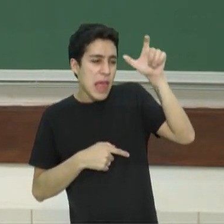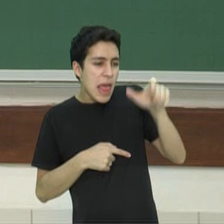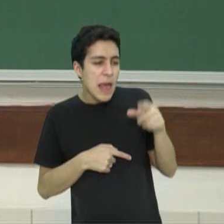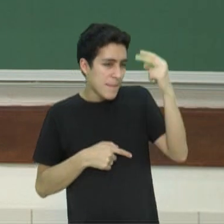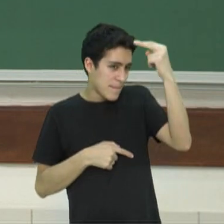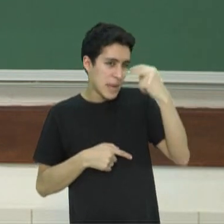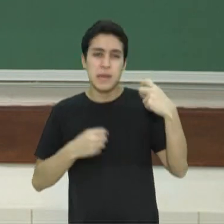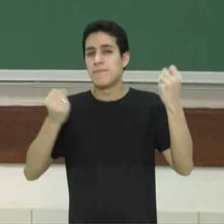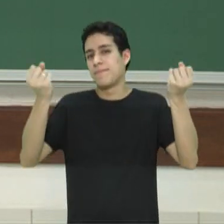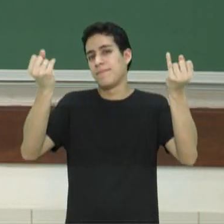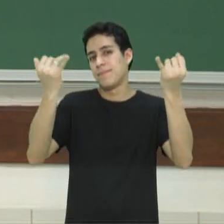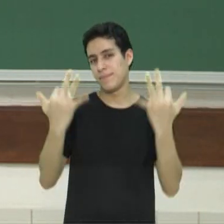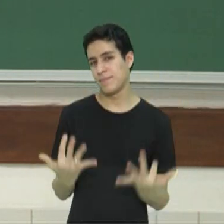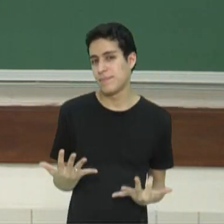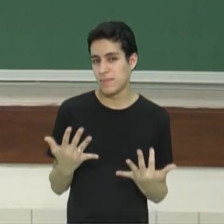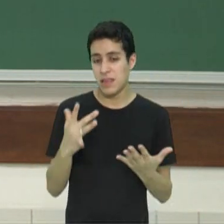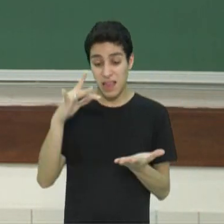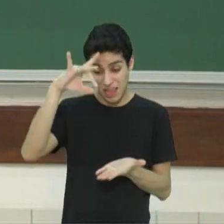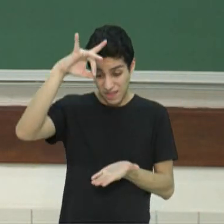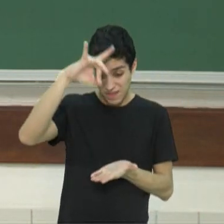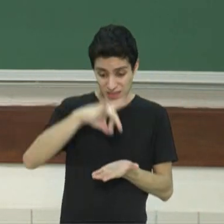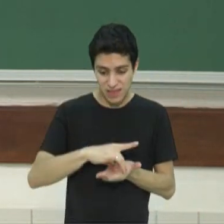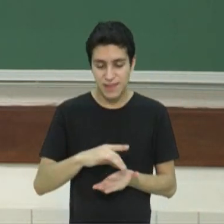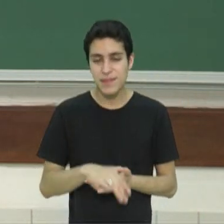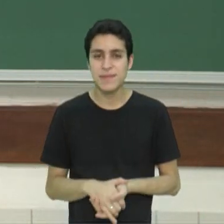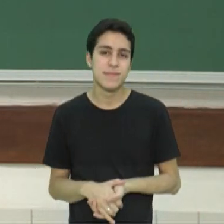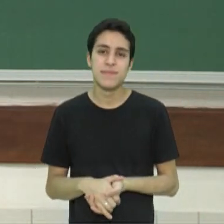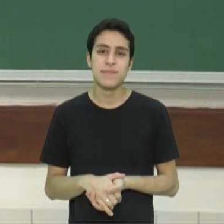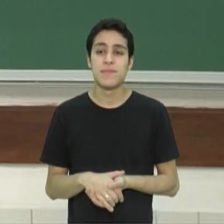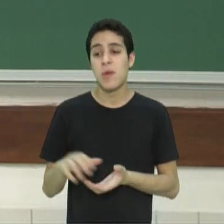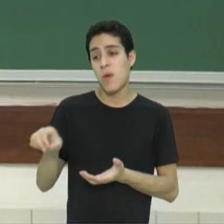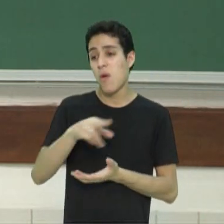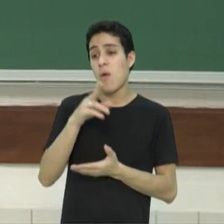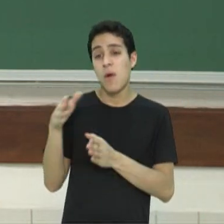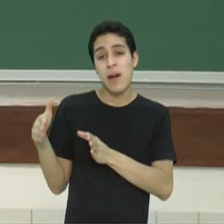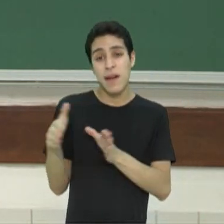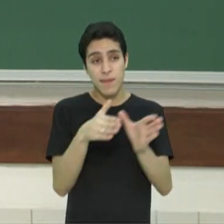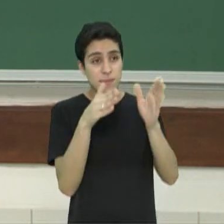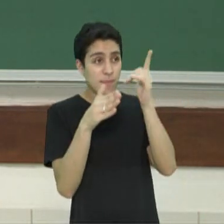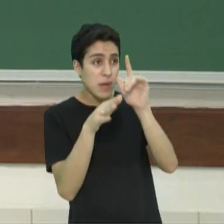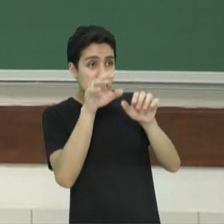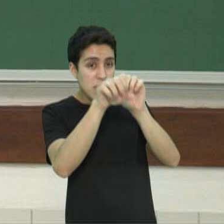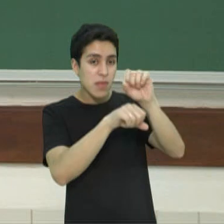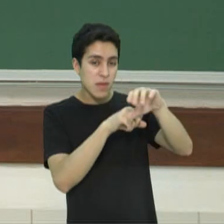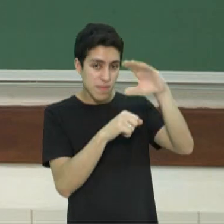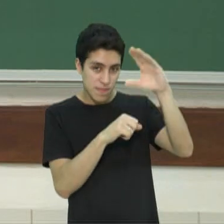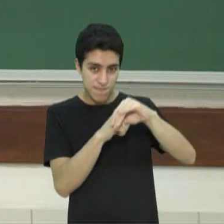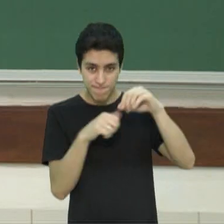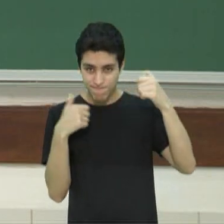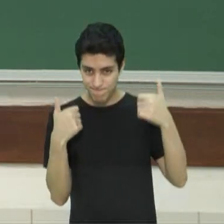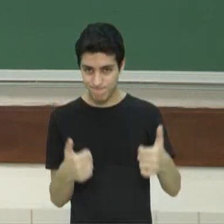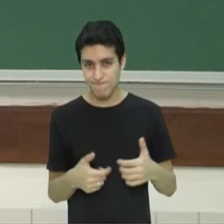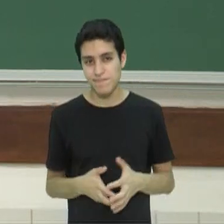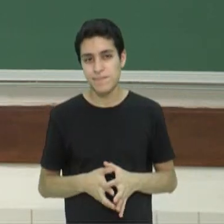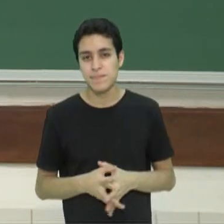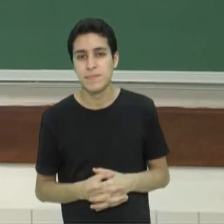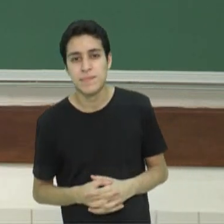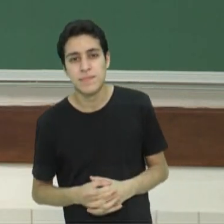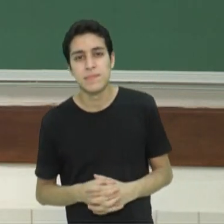como a verdadeira, ou o verdadeiro caminho para o conhecimento, ok?